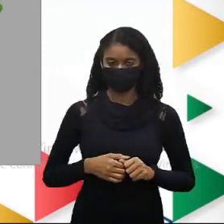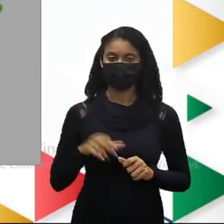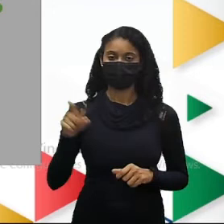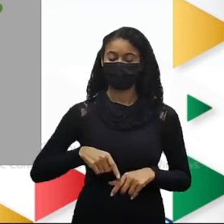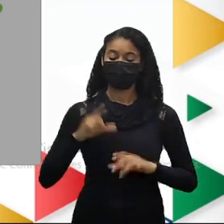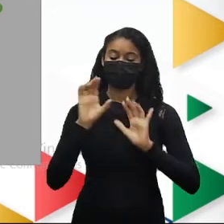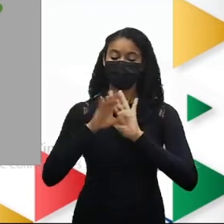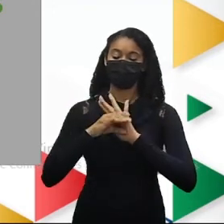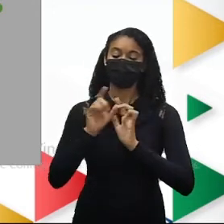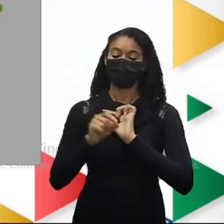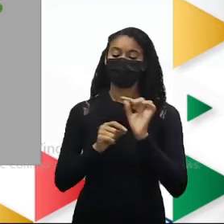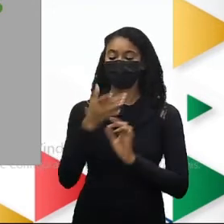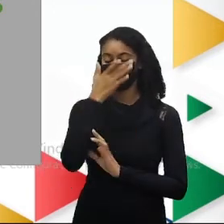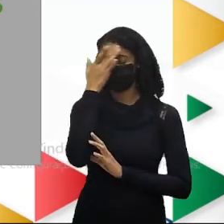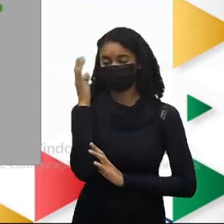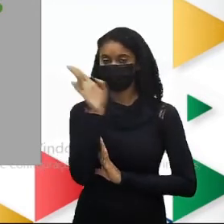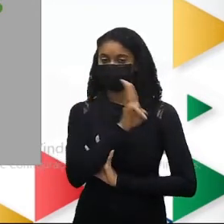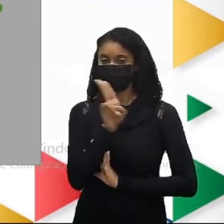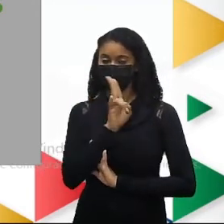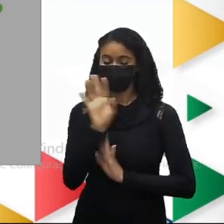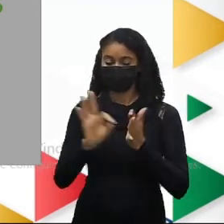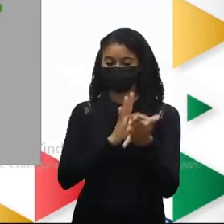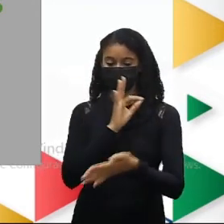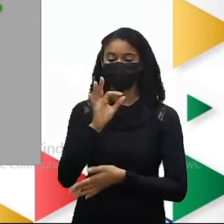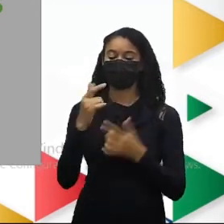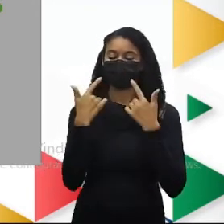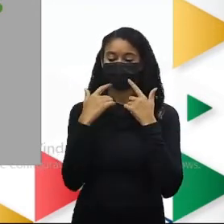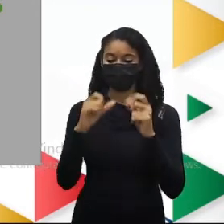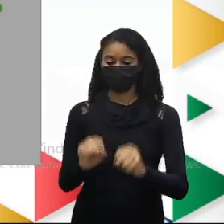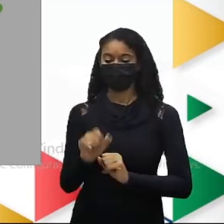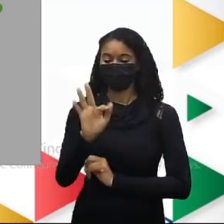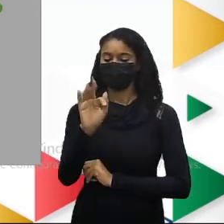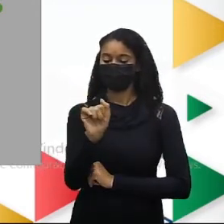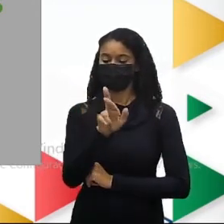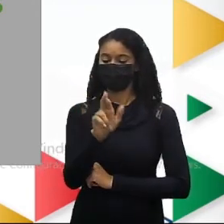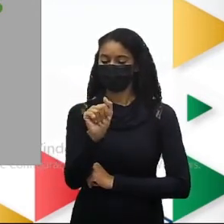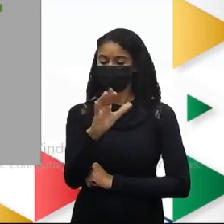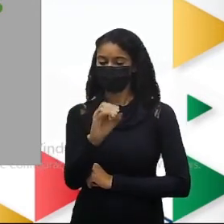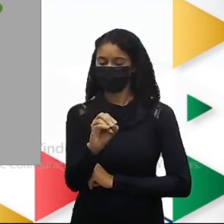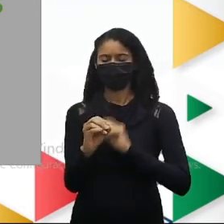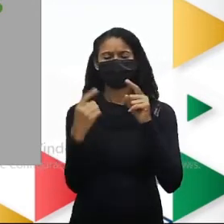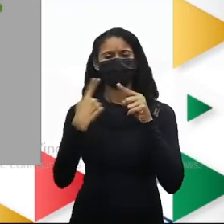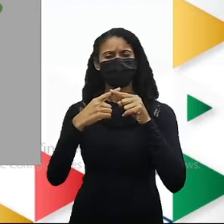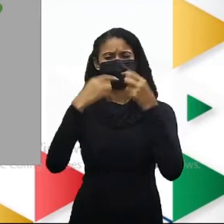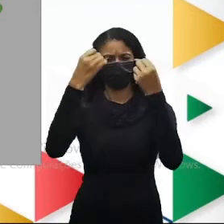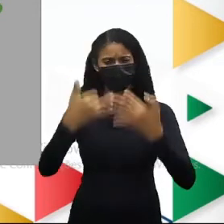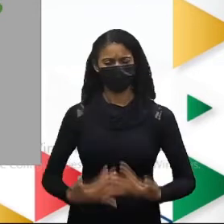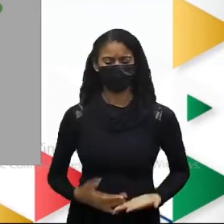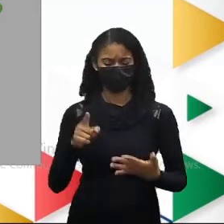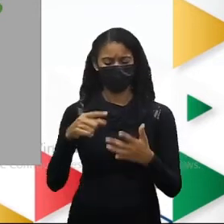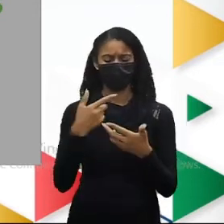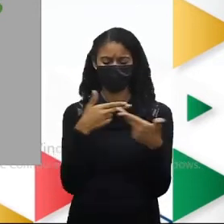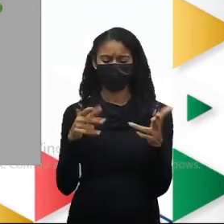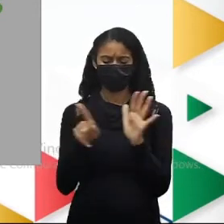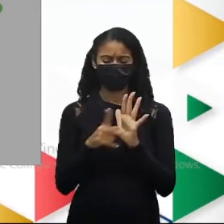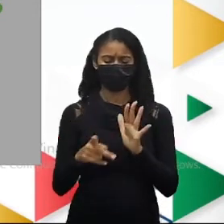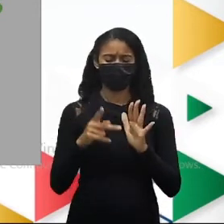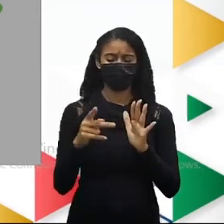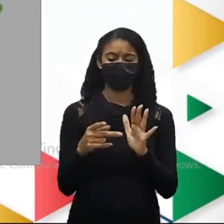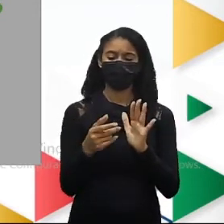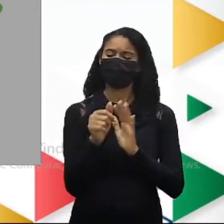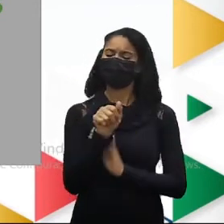conceito é de um linguista chamado Faraco. Vejam só, por que é que nós dizemos que ela é uma questão, uma abstração,